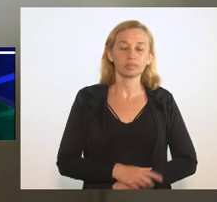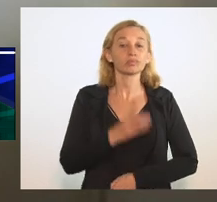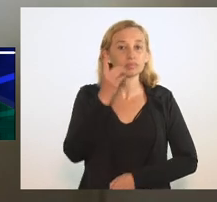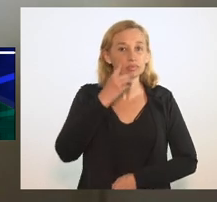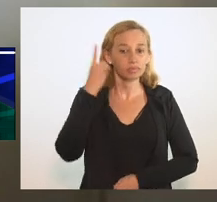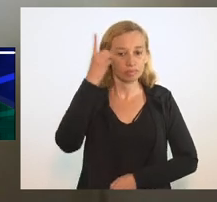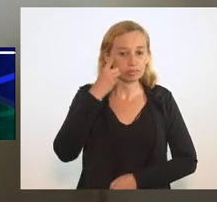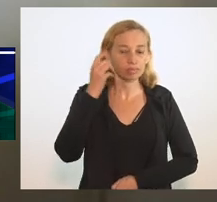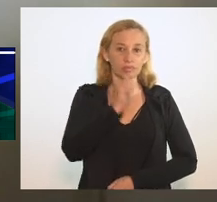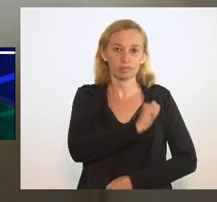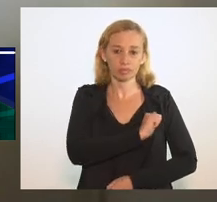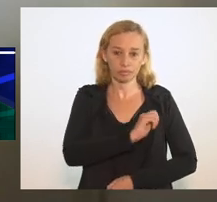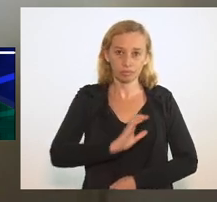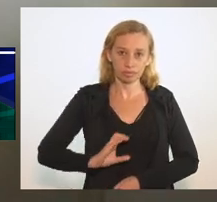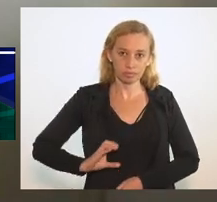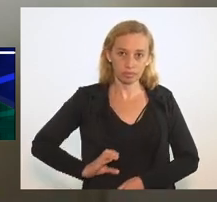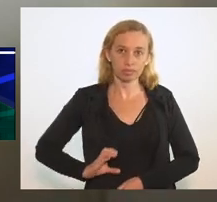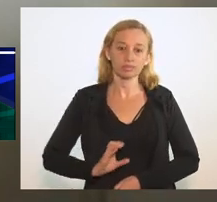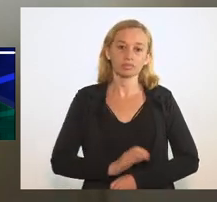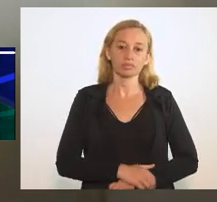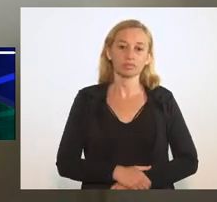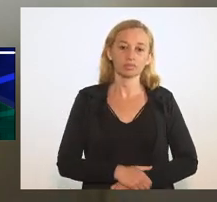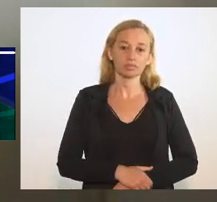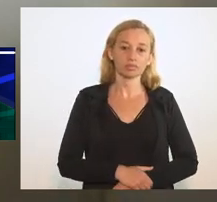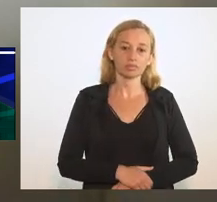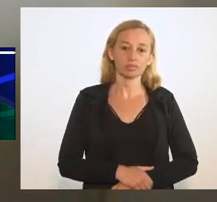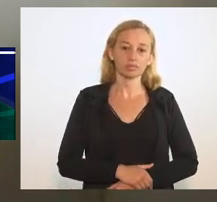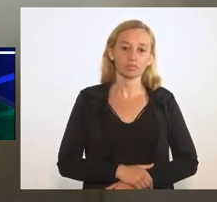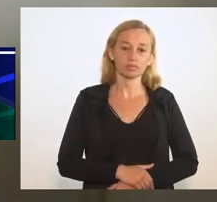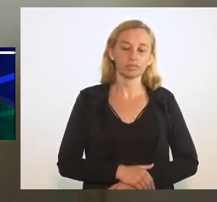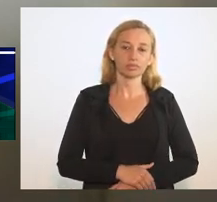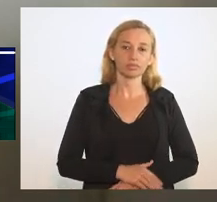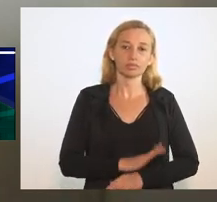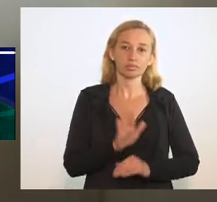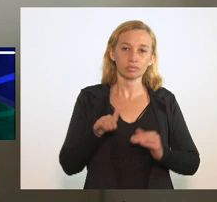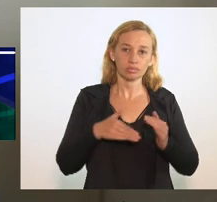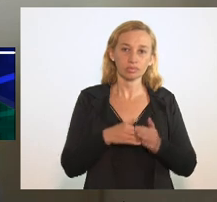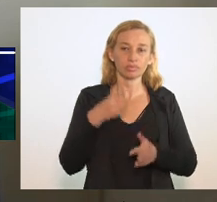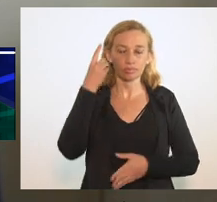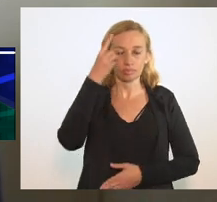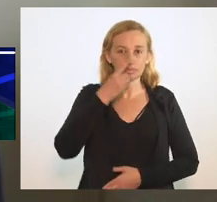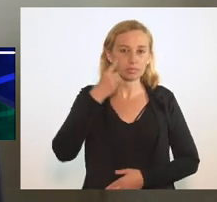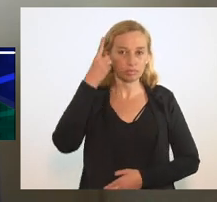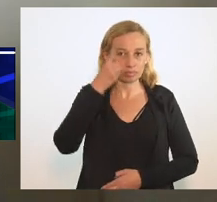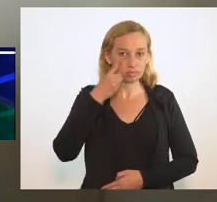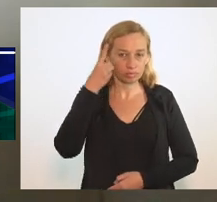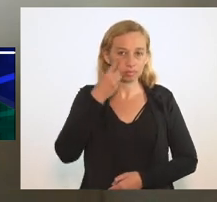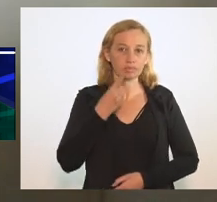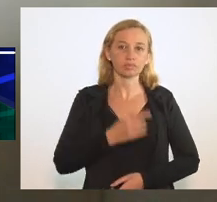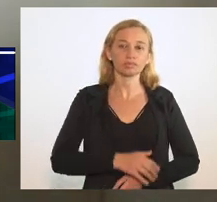deputado André Ceciliano, senhores e senhoras deputados,